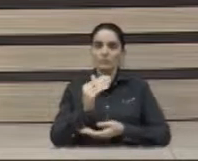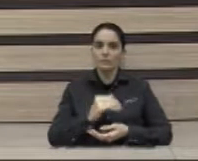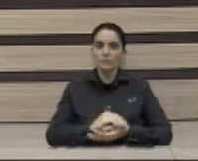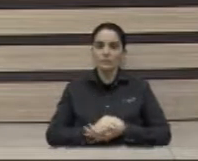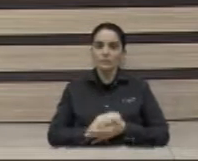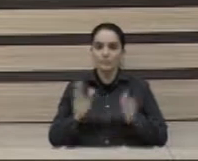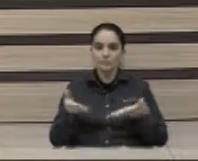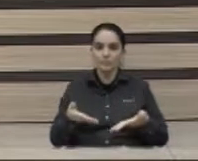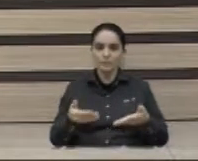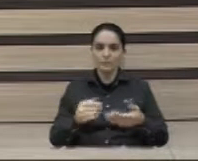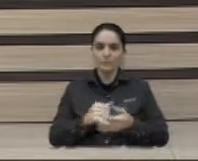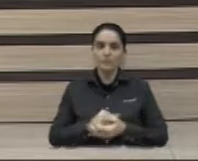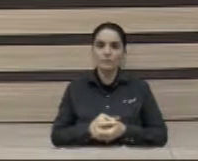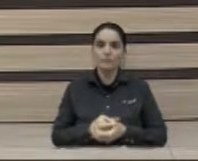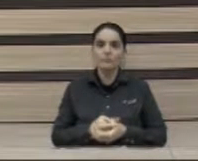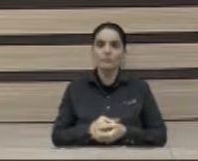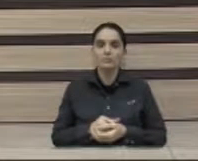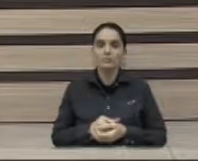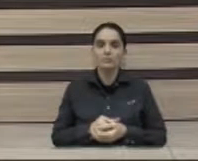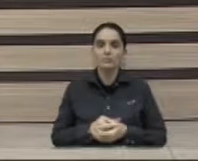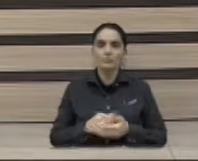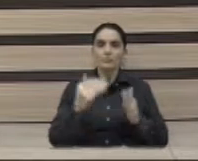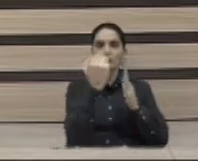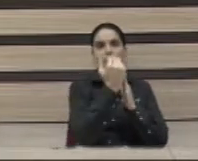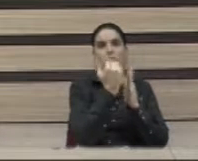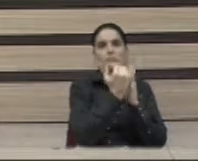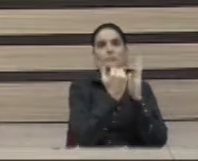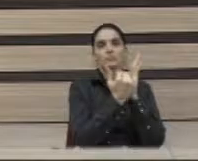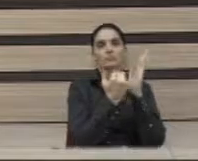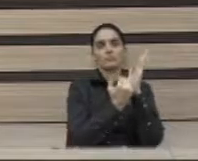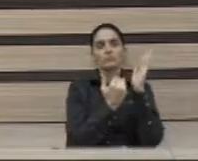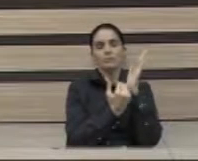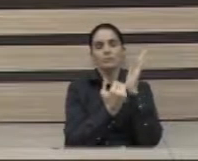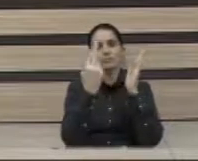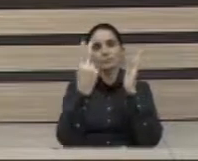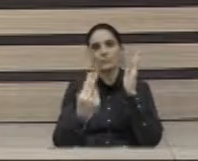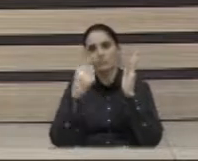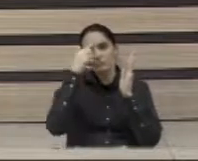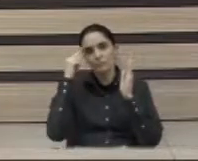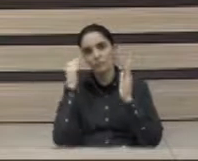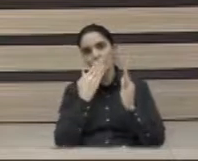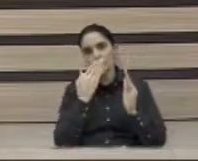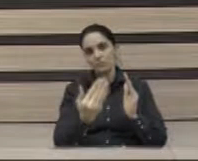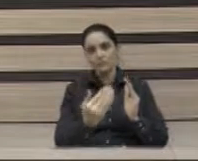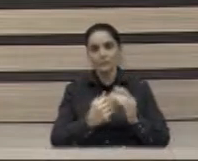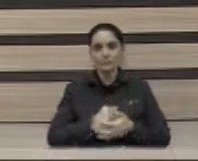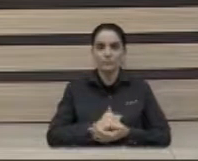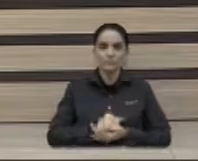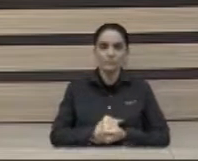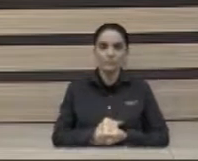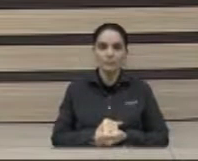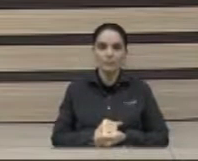então agora apreciaremos os itens cujo vereador citou.